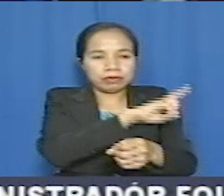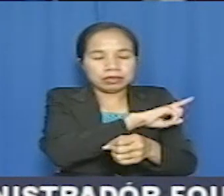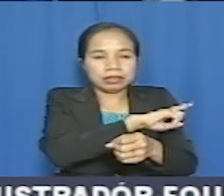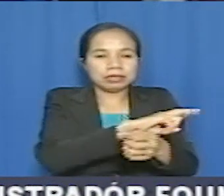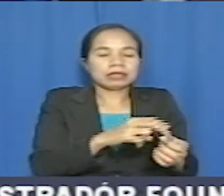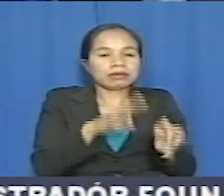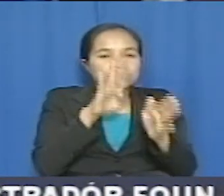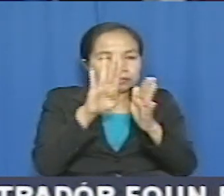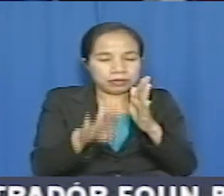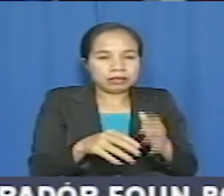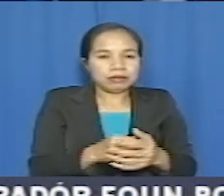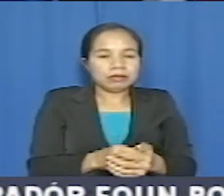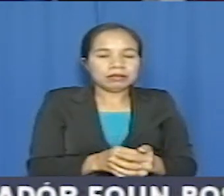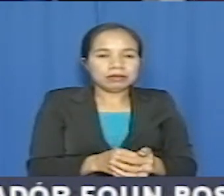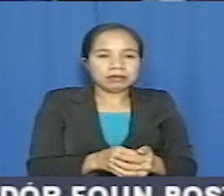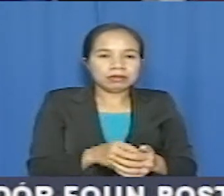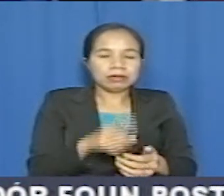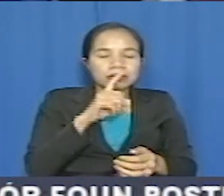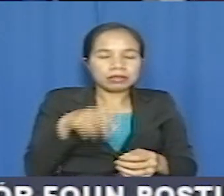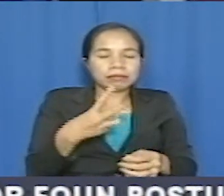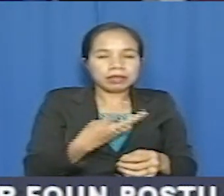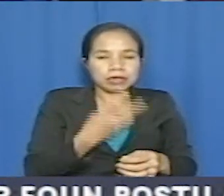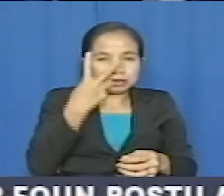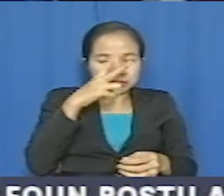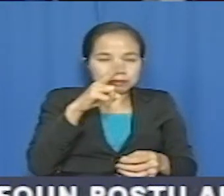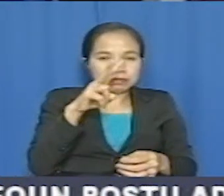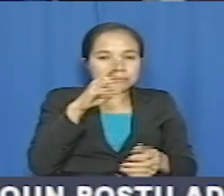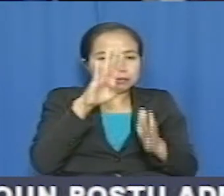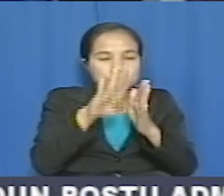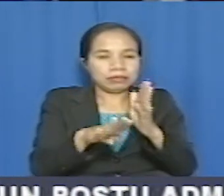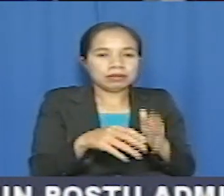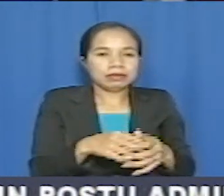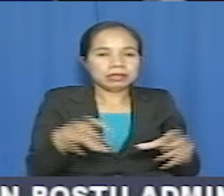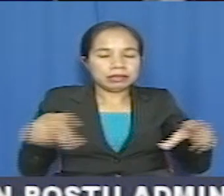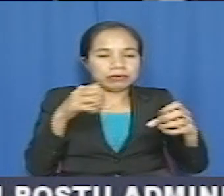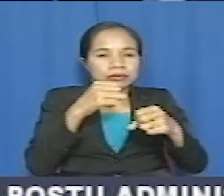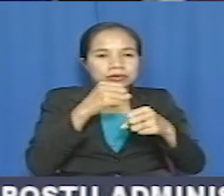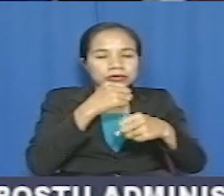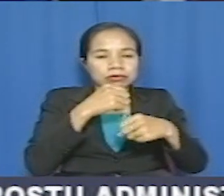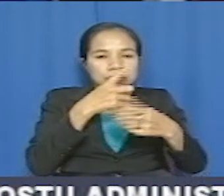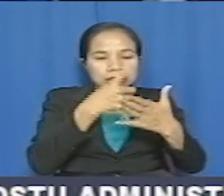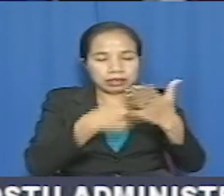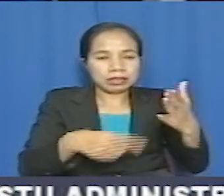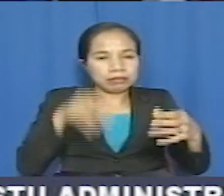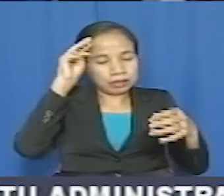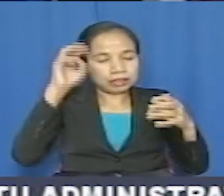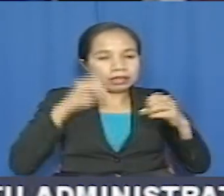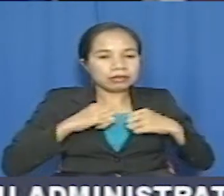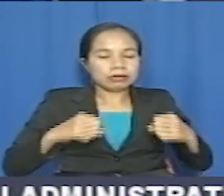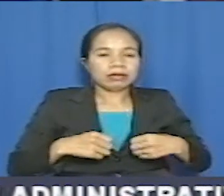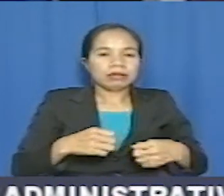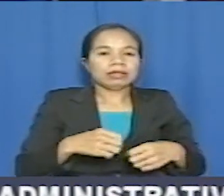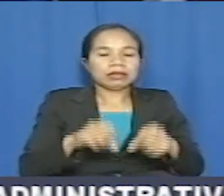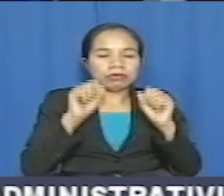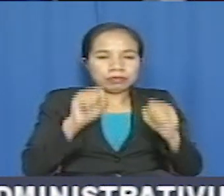ia proseso vasina si ami hare se menos agora está esforço sai do Ministério da Saúde a bela hala a bela conversa comunidade